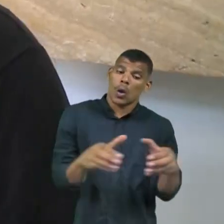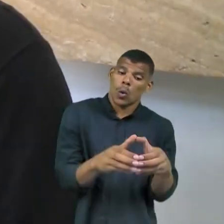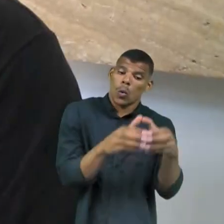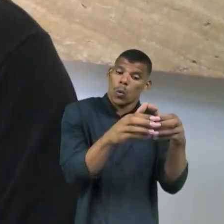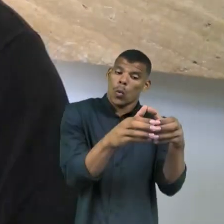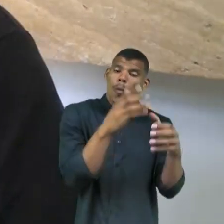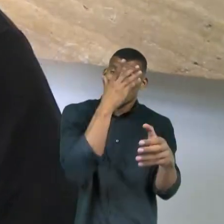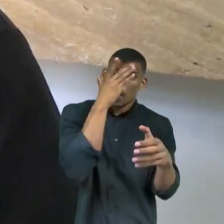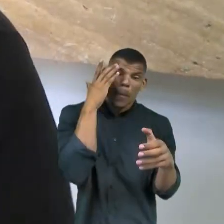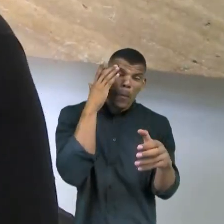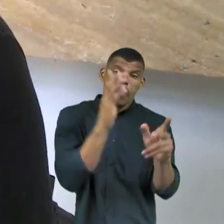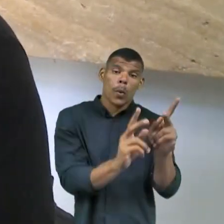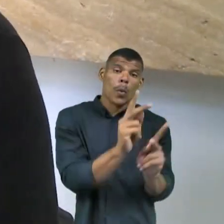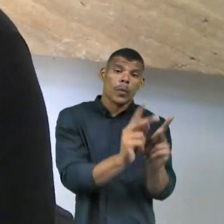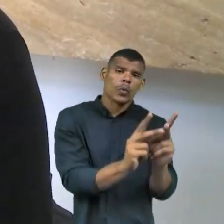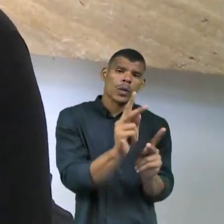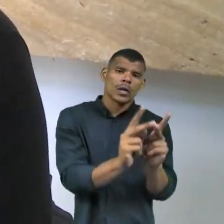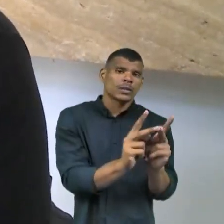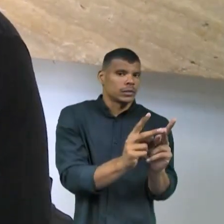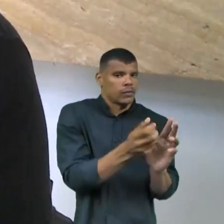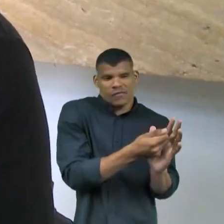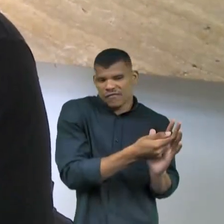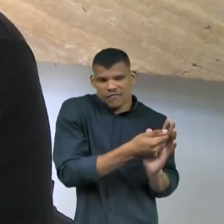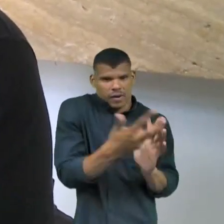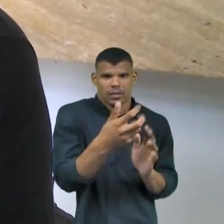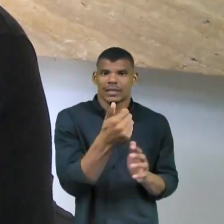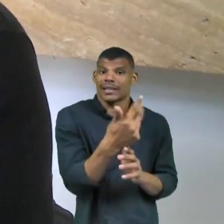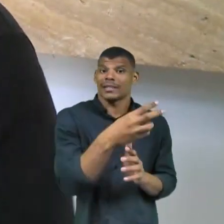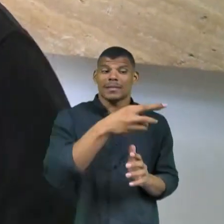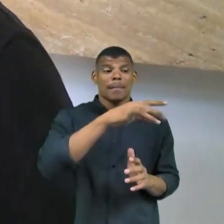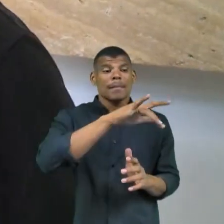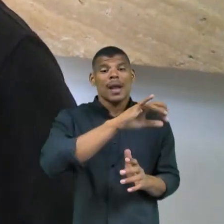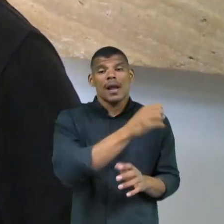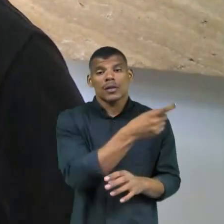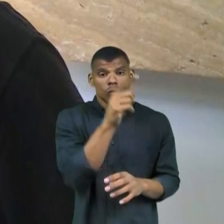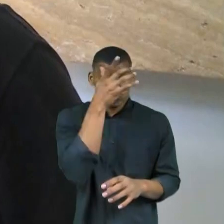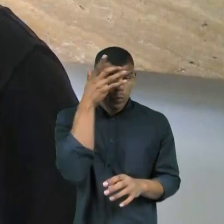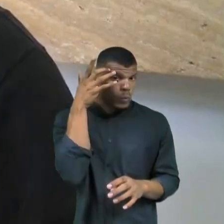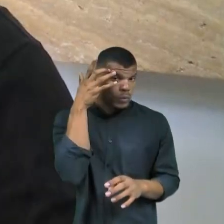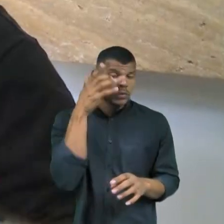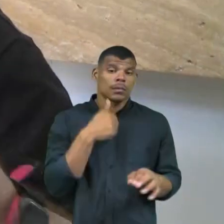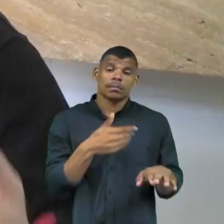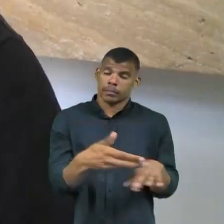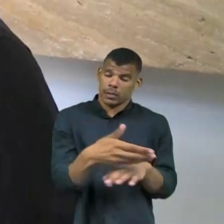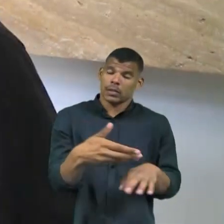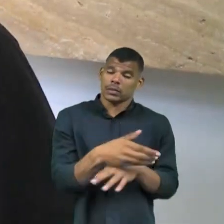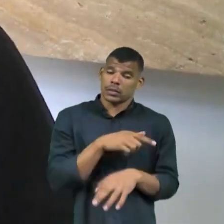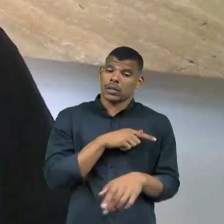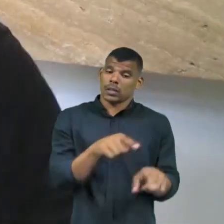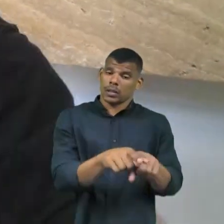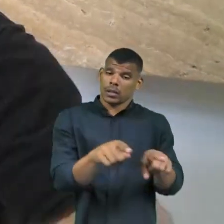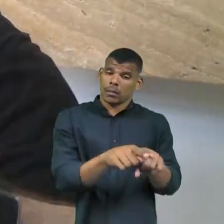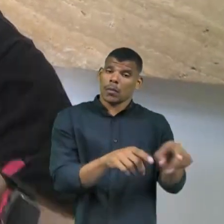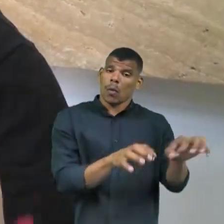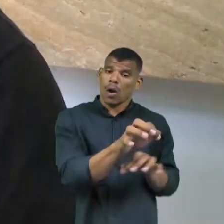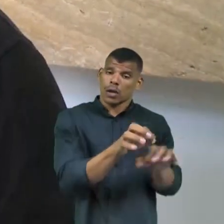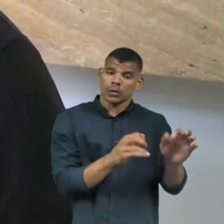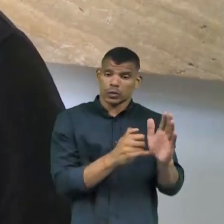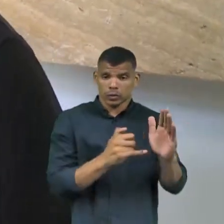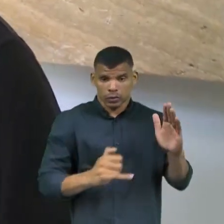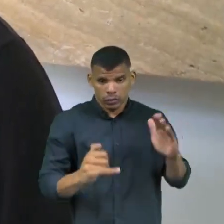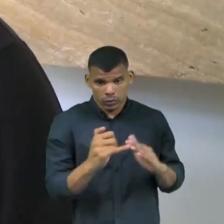população de dezenas de milhões de pessoas, elas têm necessariamente também a participação de suas organizações, de